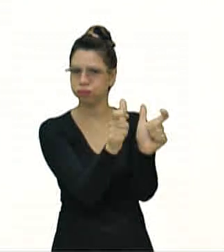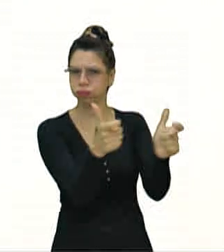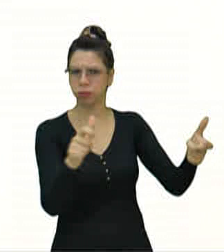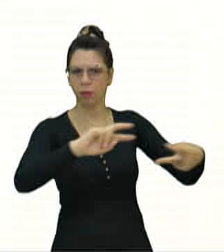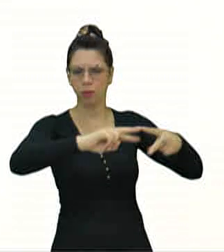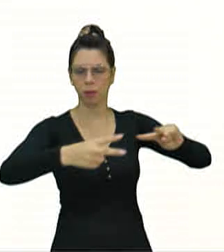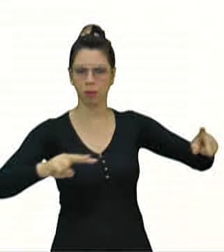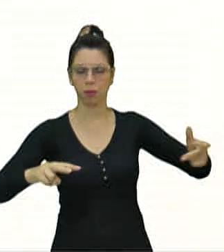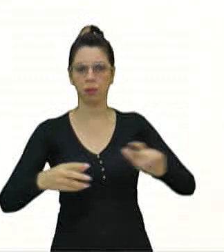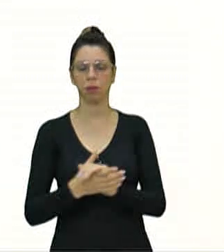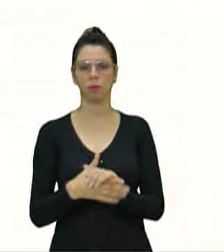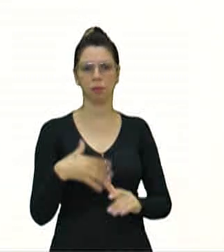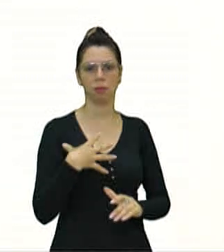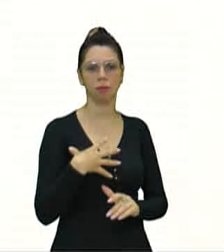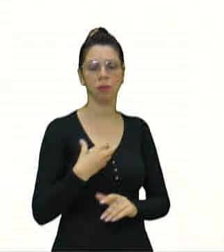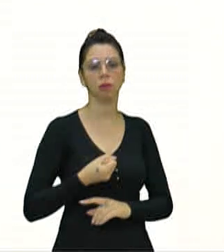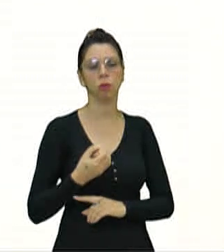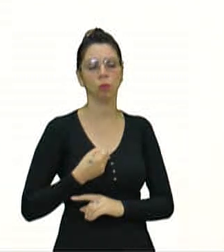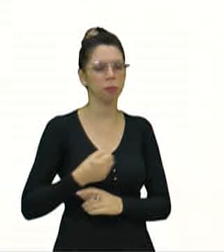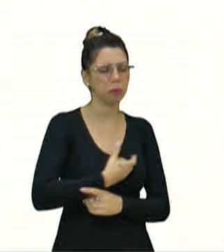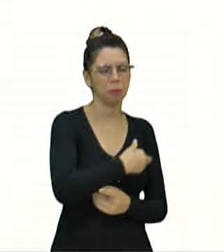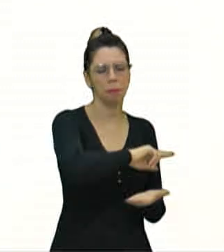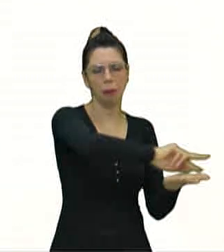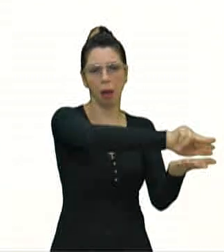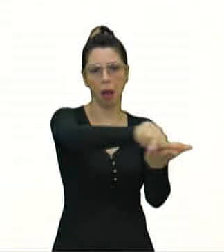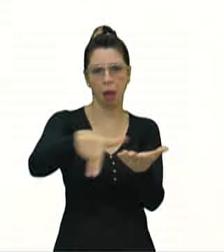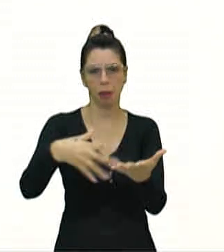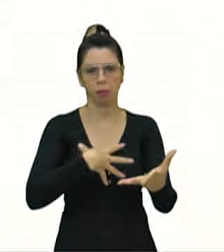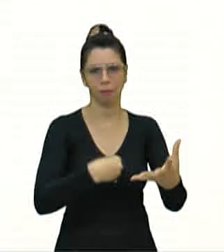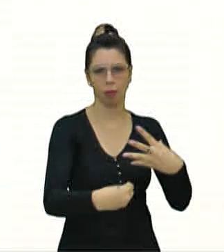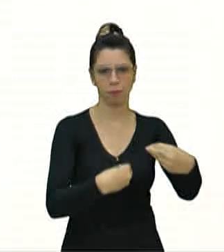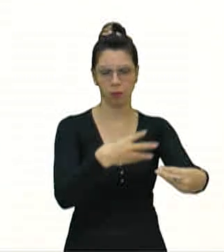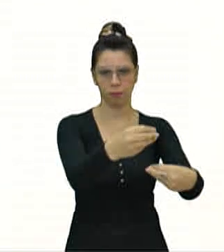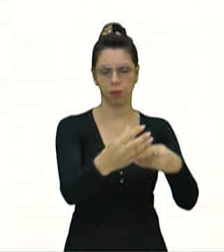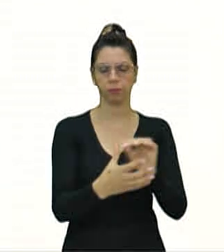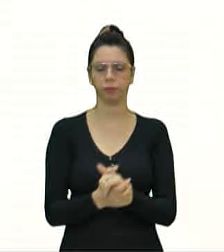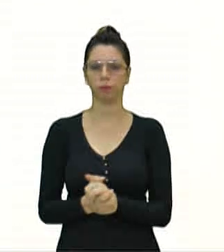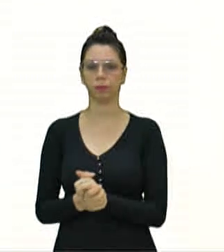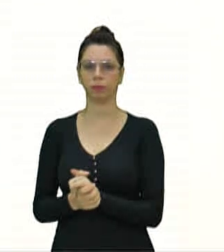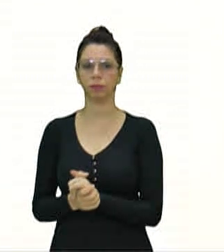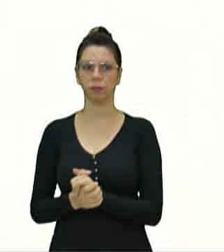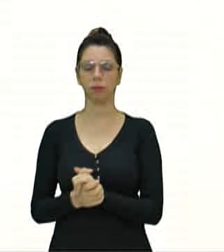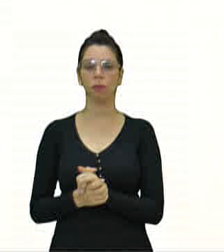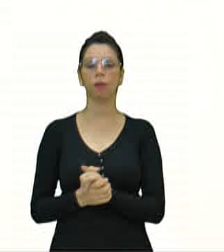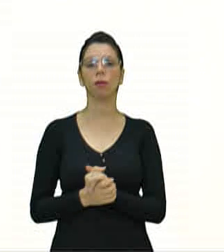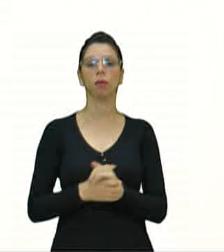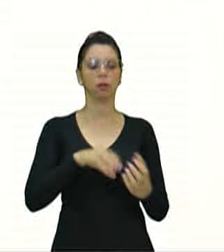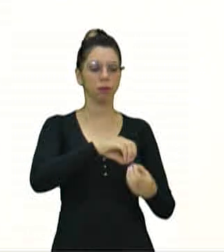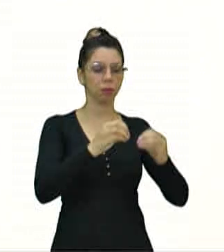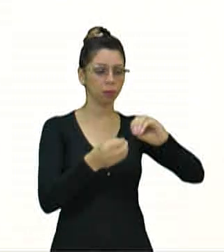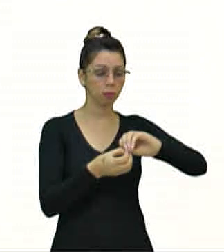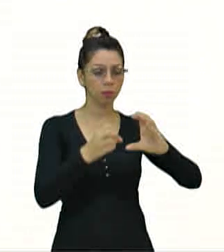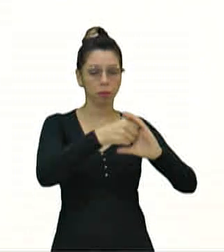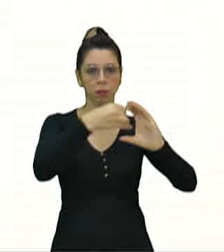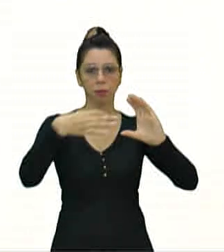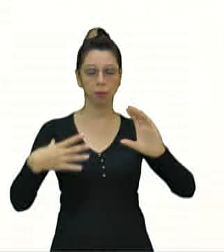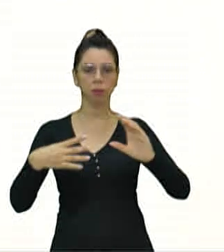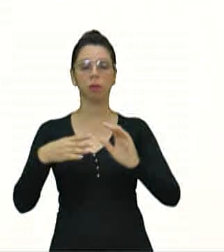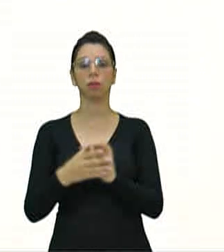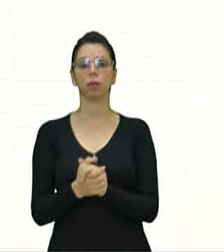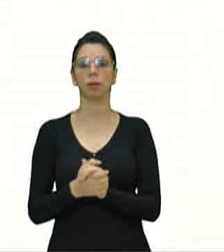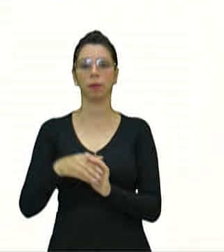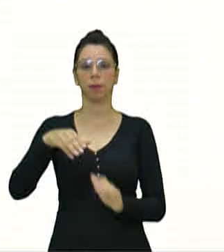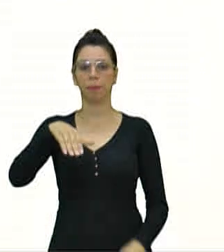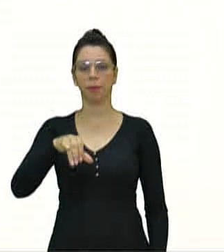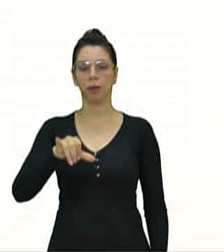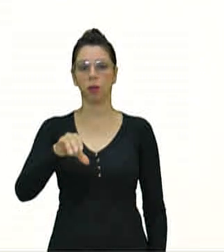e produz grande quantidade de descendentes. A reprodução assexuada se caracteriza pela presença de meiose,